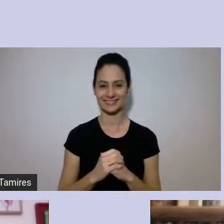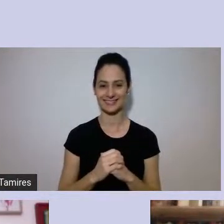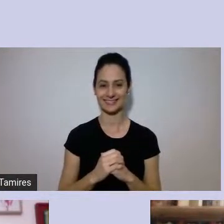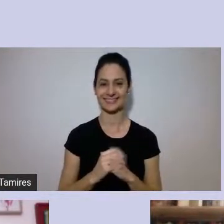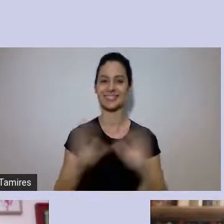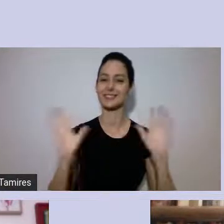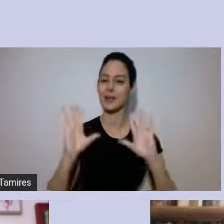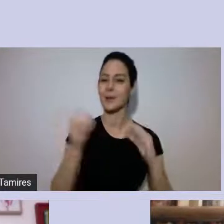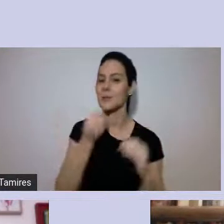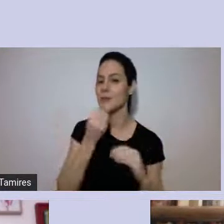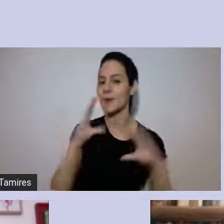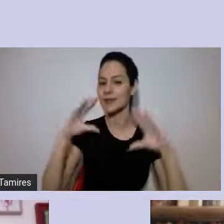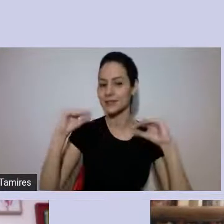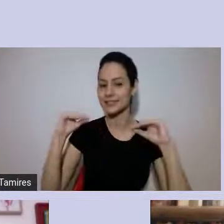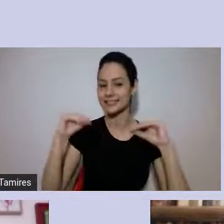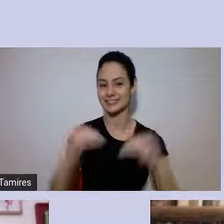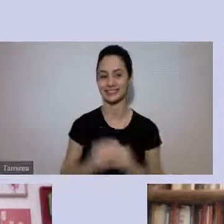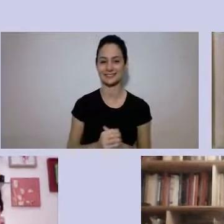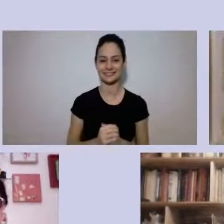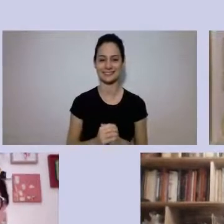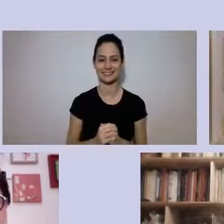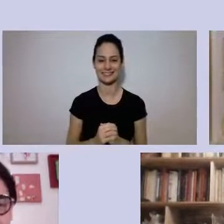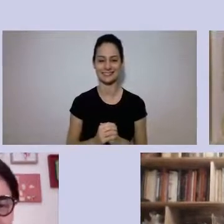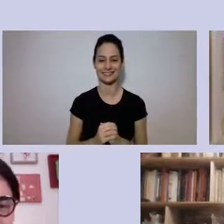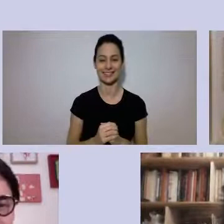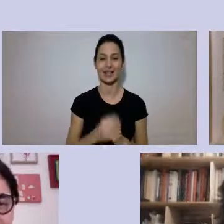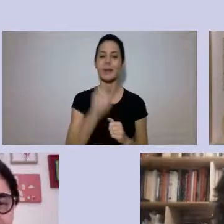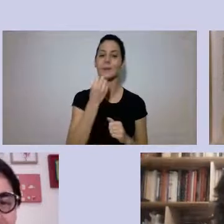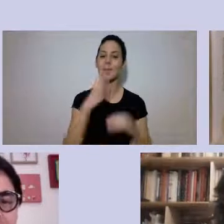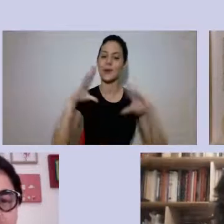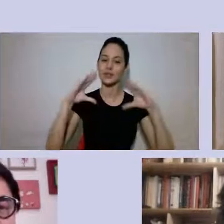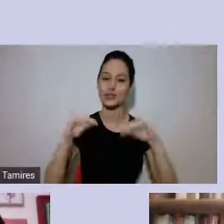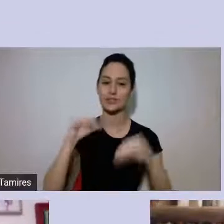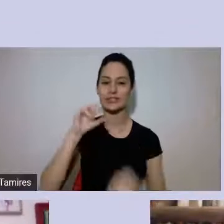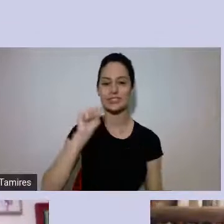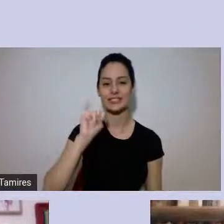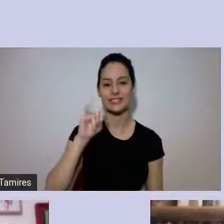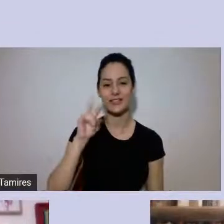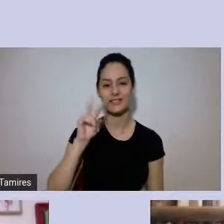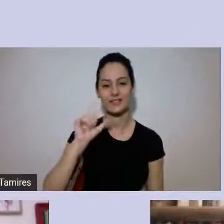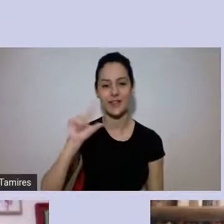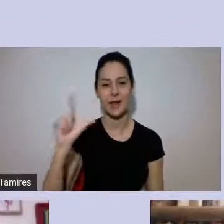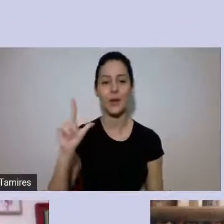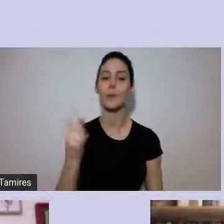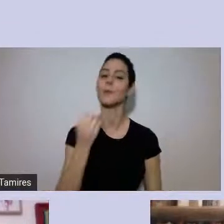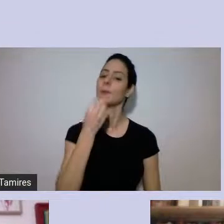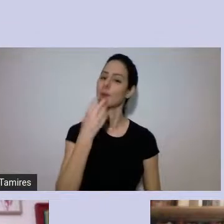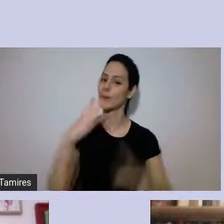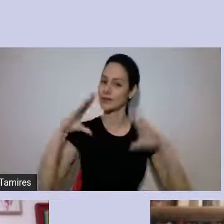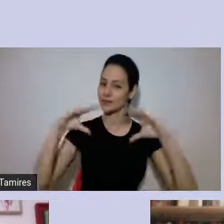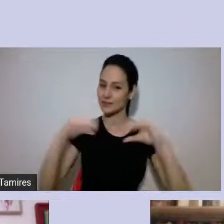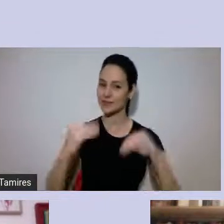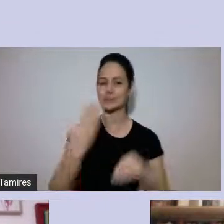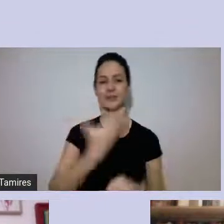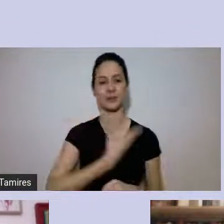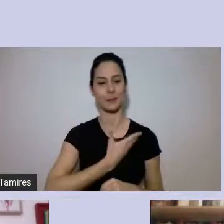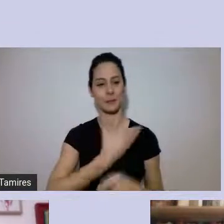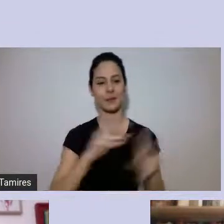Boa noite. Boa noite, Simval. Boa noite, colegas,